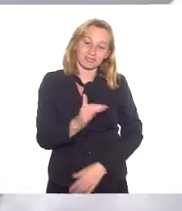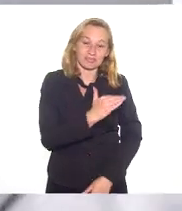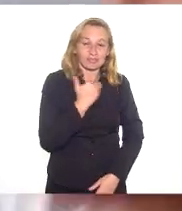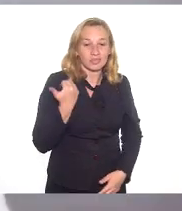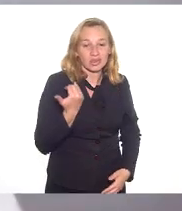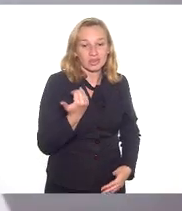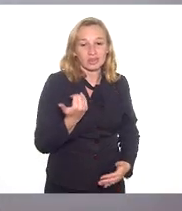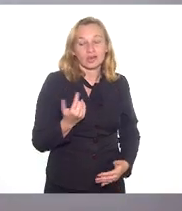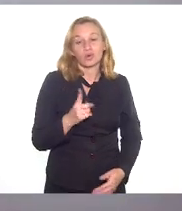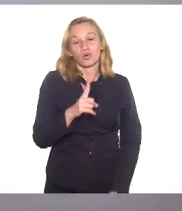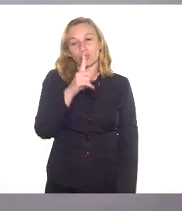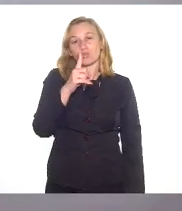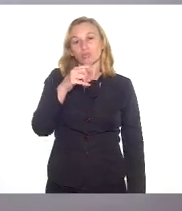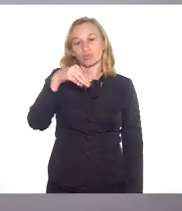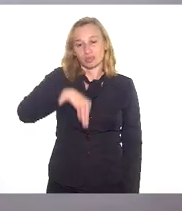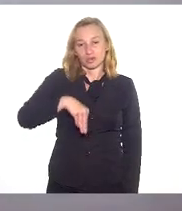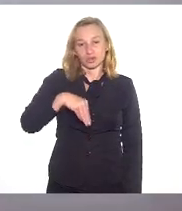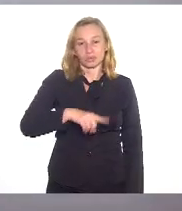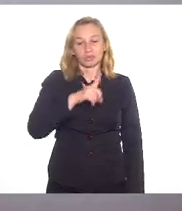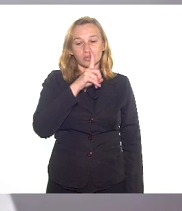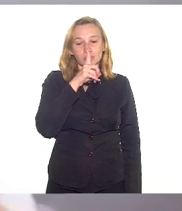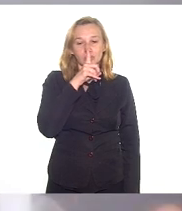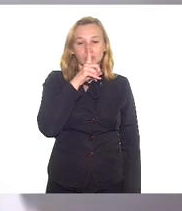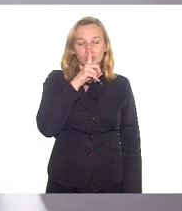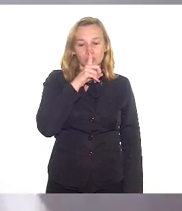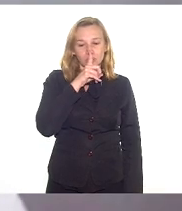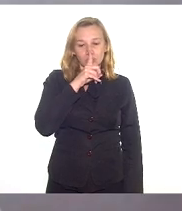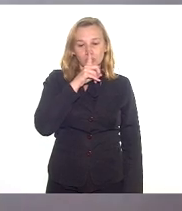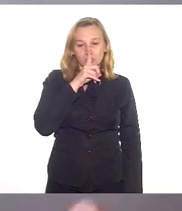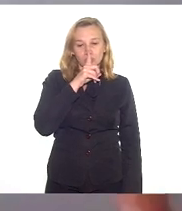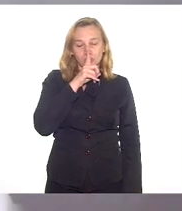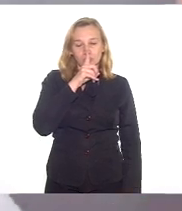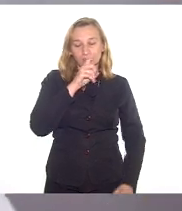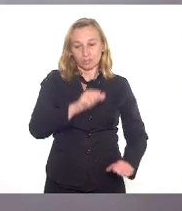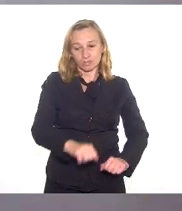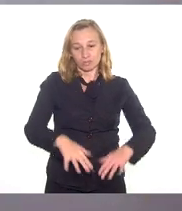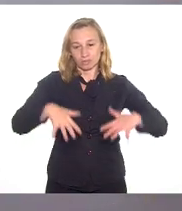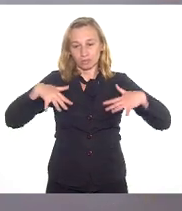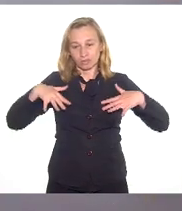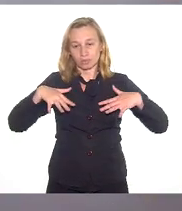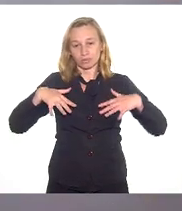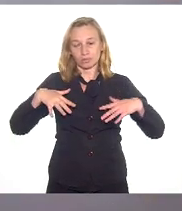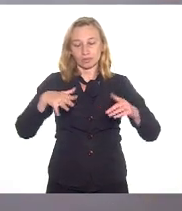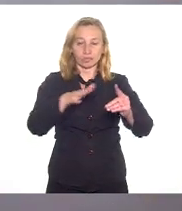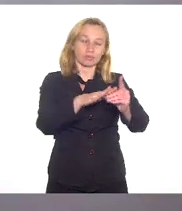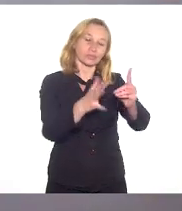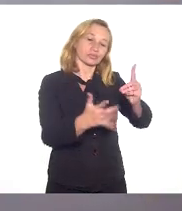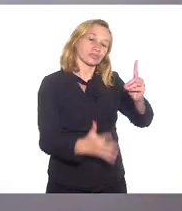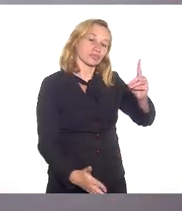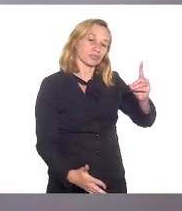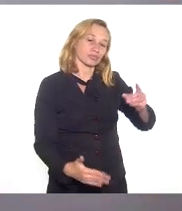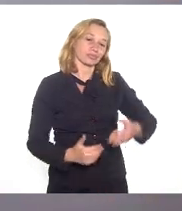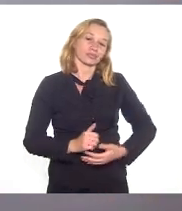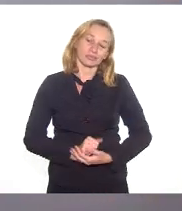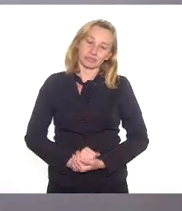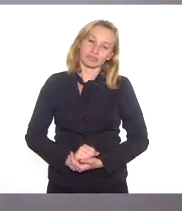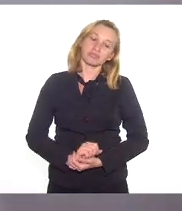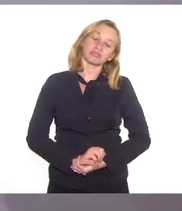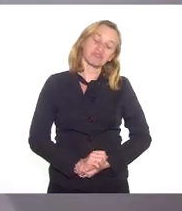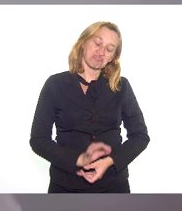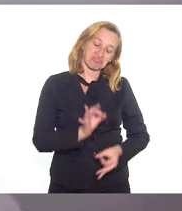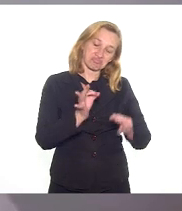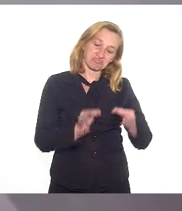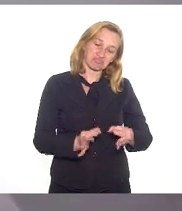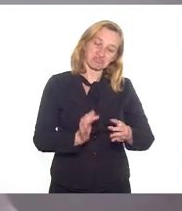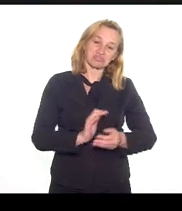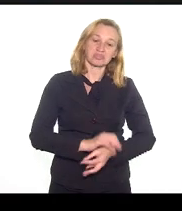um minuto de silêncio que esta Assembleia prestando esta homenagem justíssima.